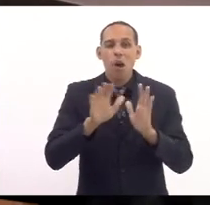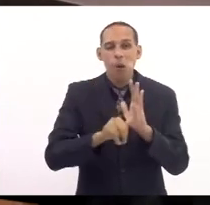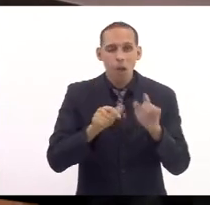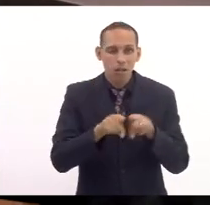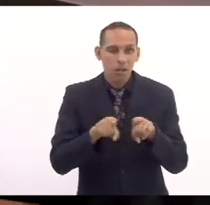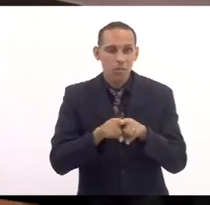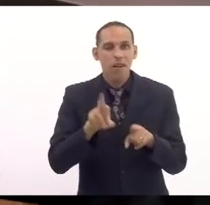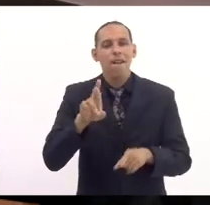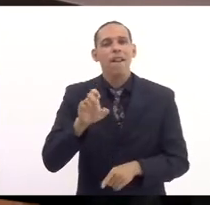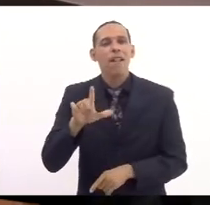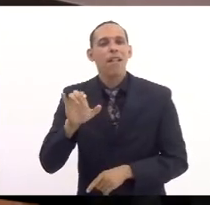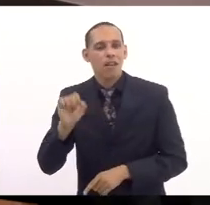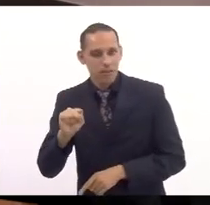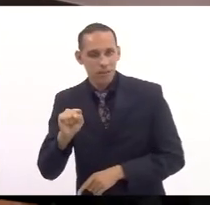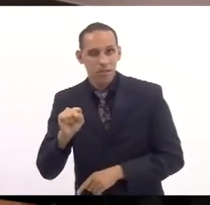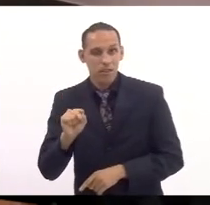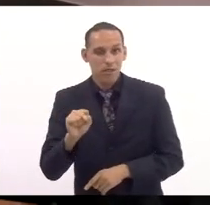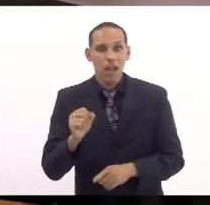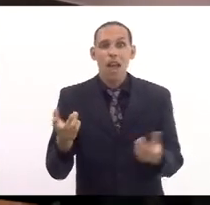sinalização.